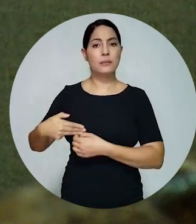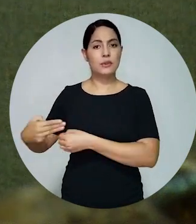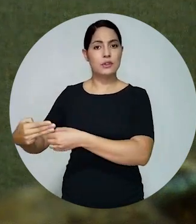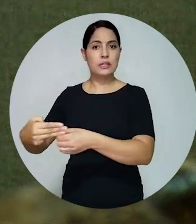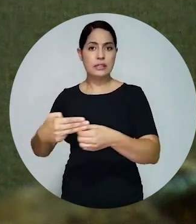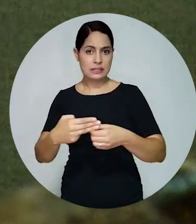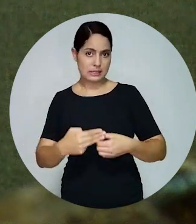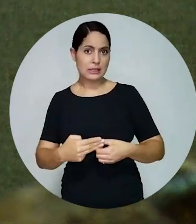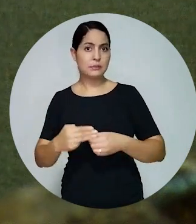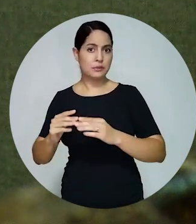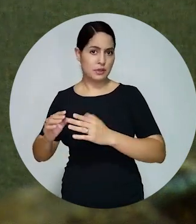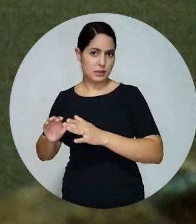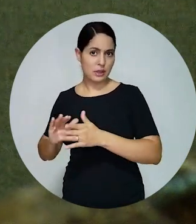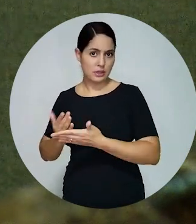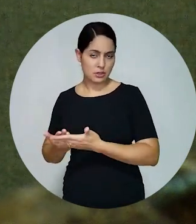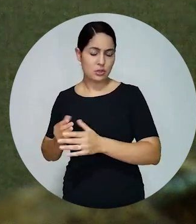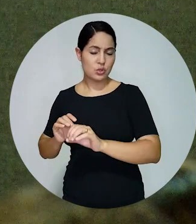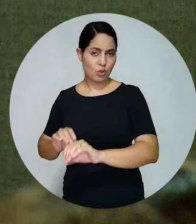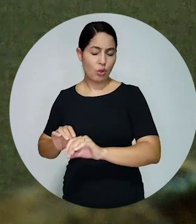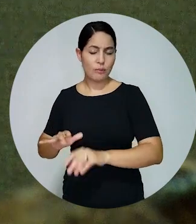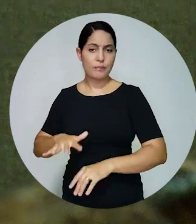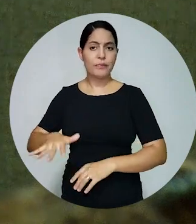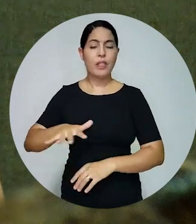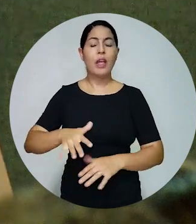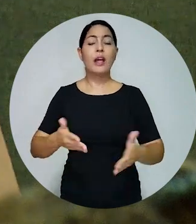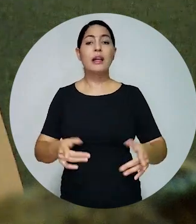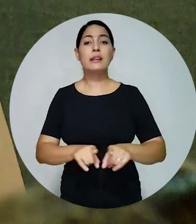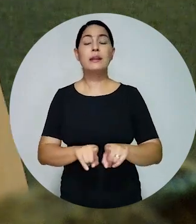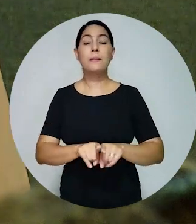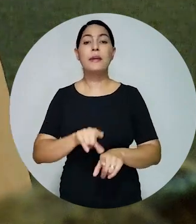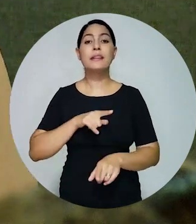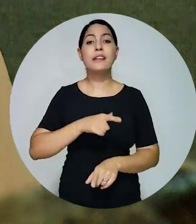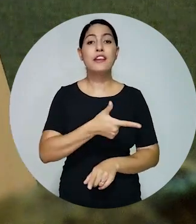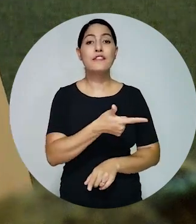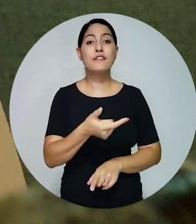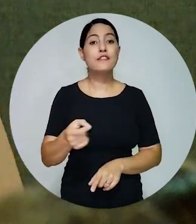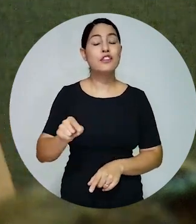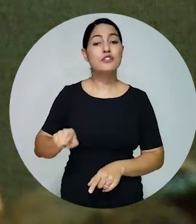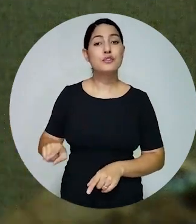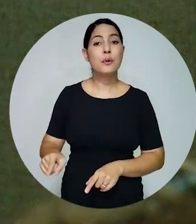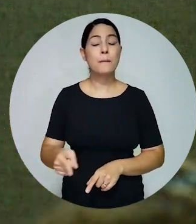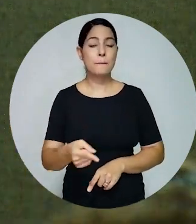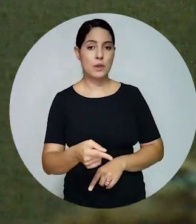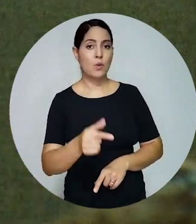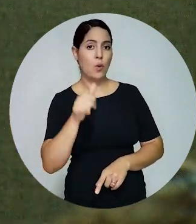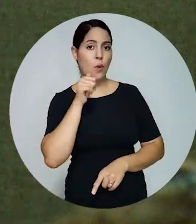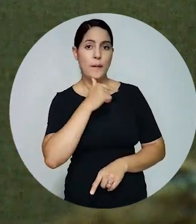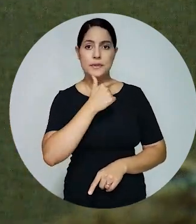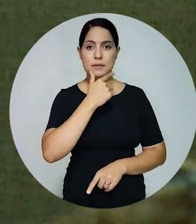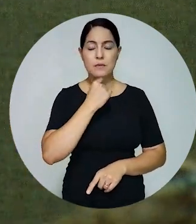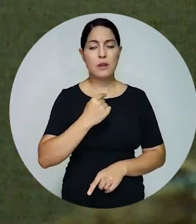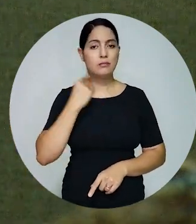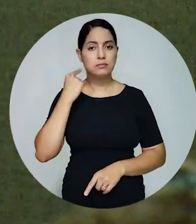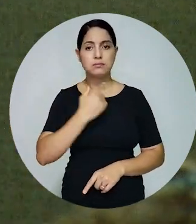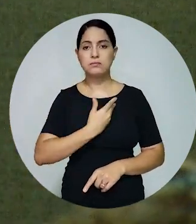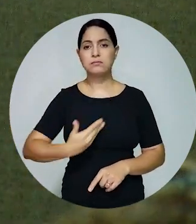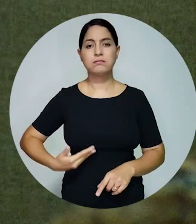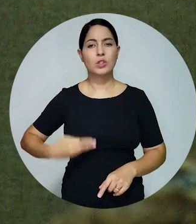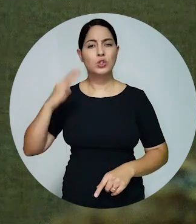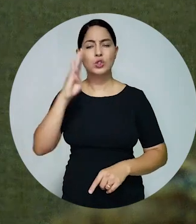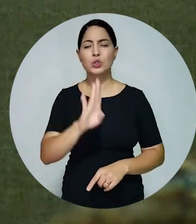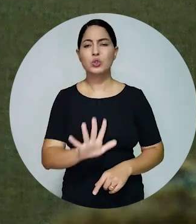ENADIM. Eu vou ter quase, como foi dito aqui, 20 mil colegas,